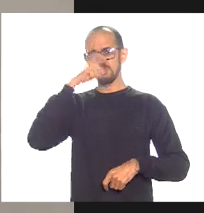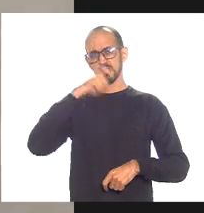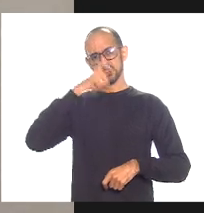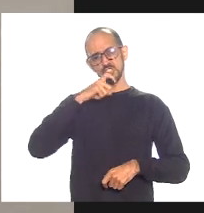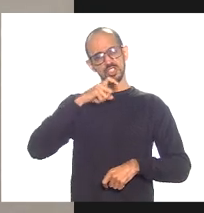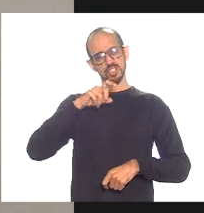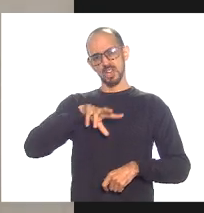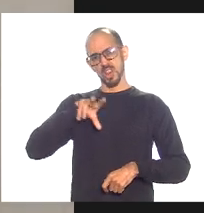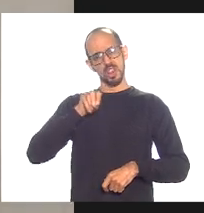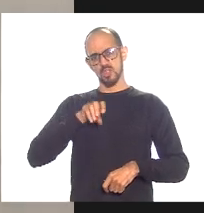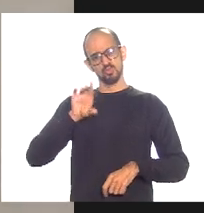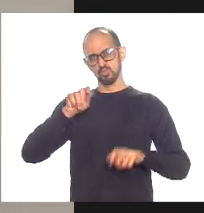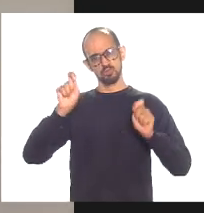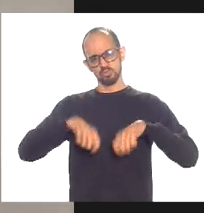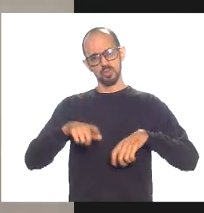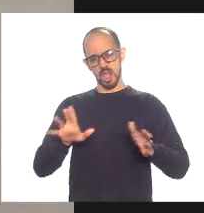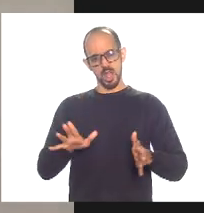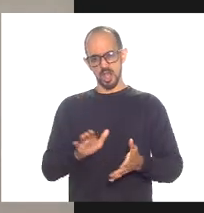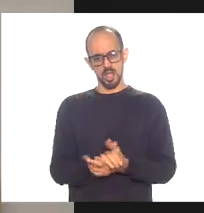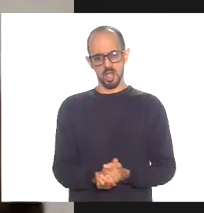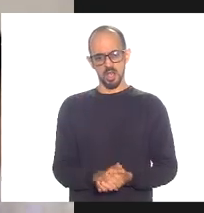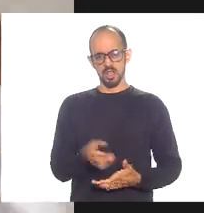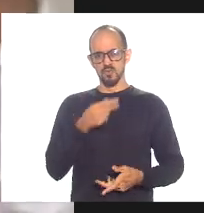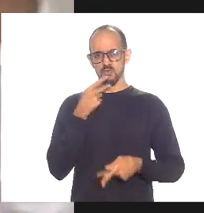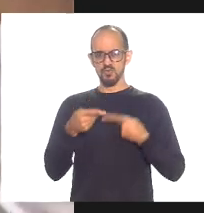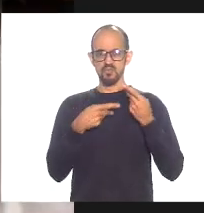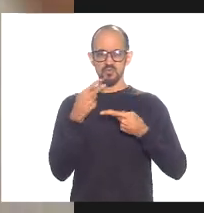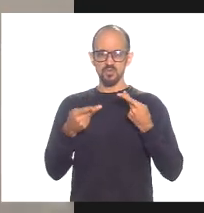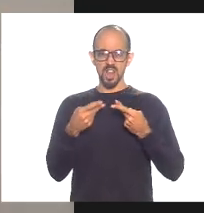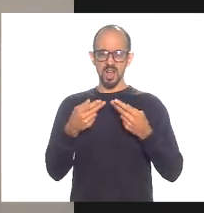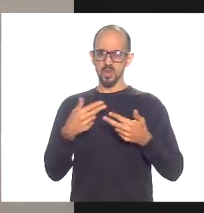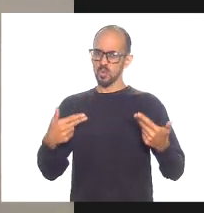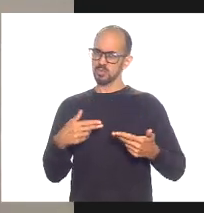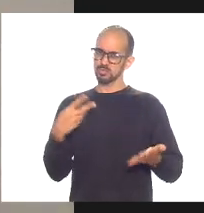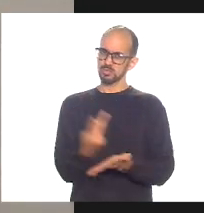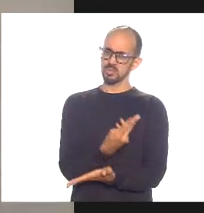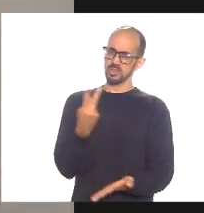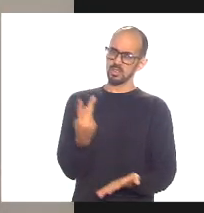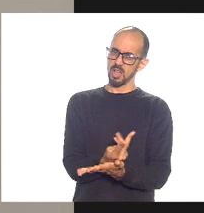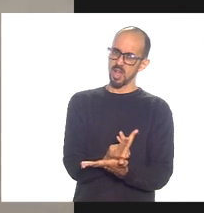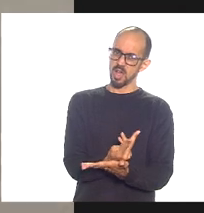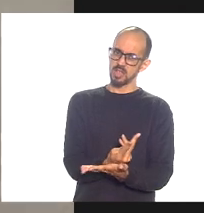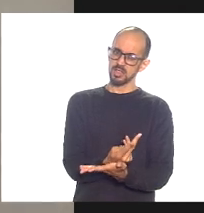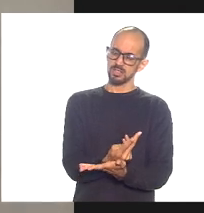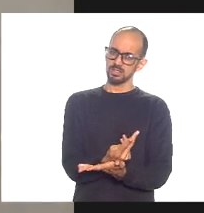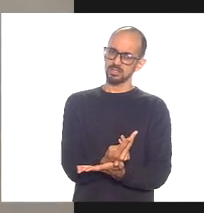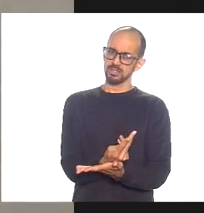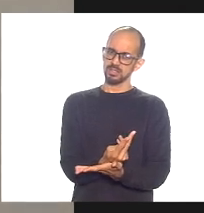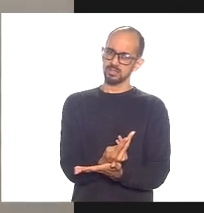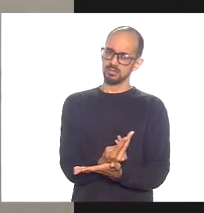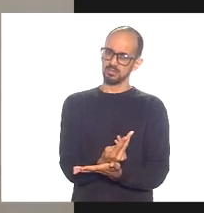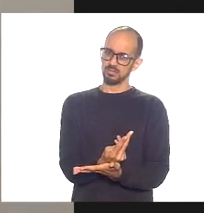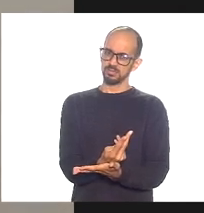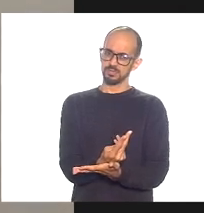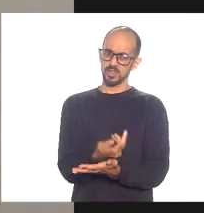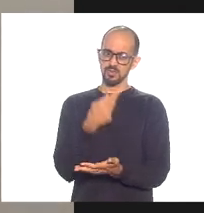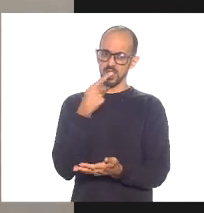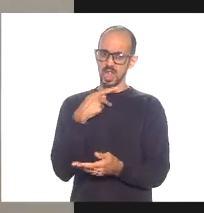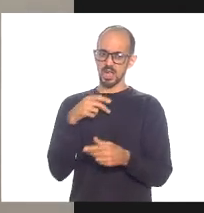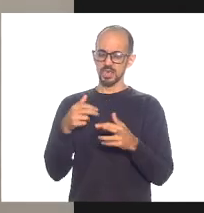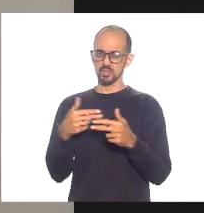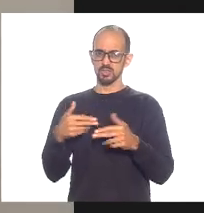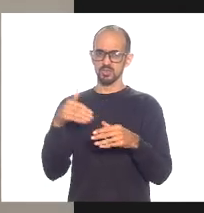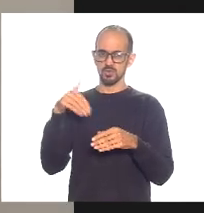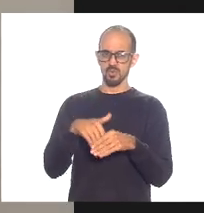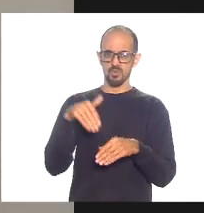não me venham inventar falácias, colocar argumentos equivocados, dizendo que o que vamos votar amanhã vai impedir